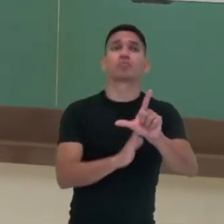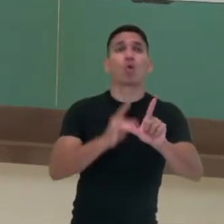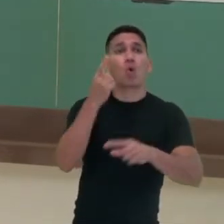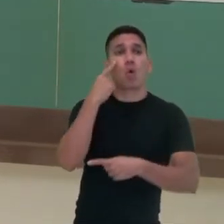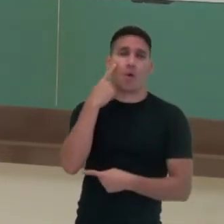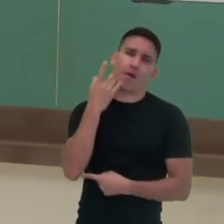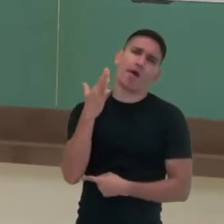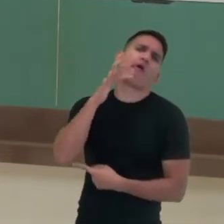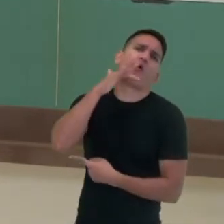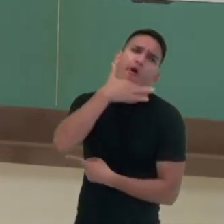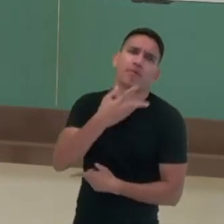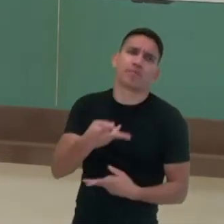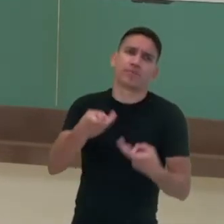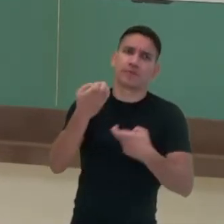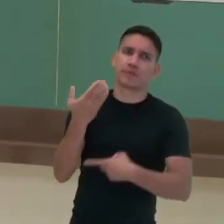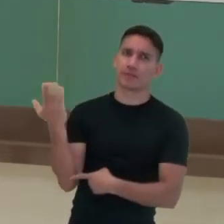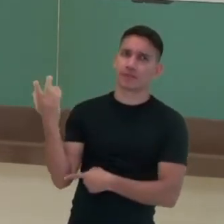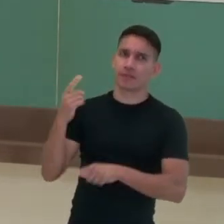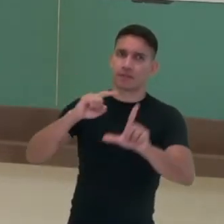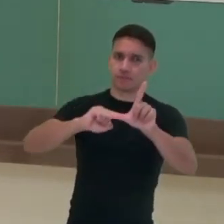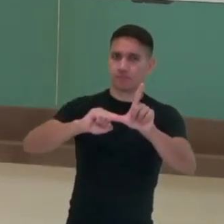bem óbvio, pessoal, olha só.